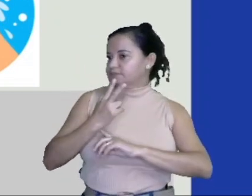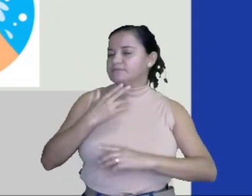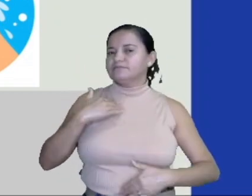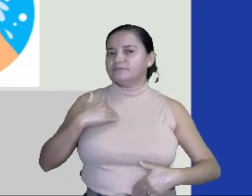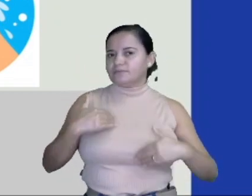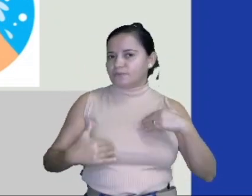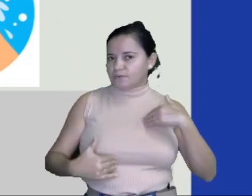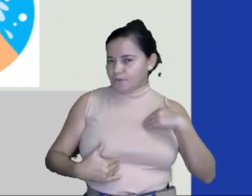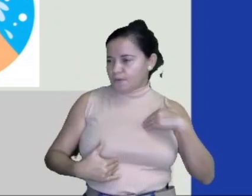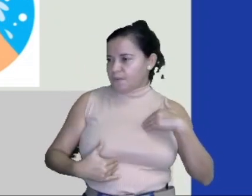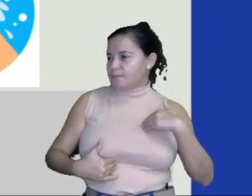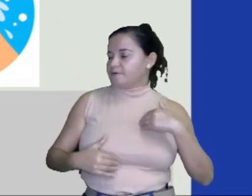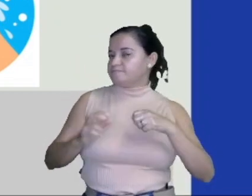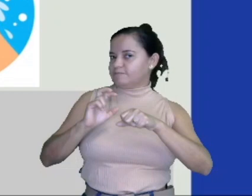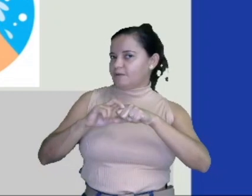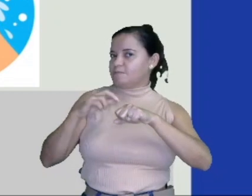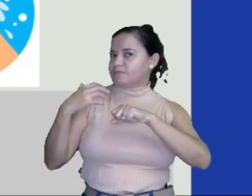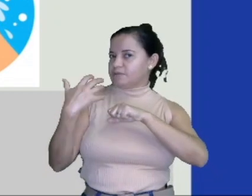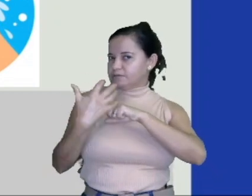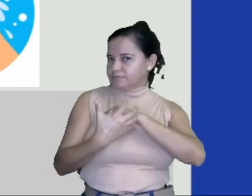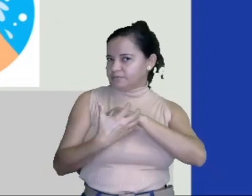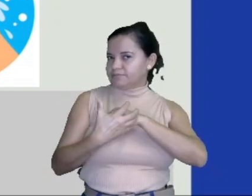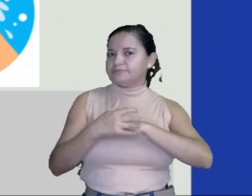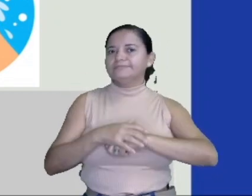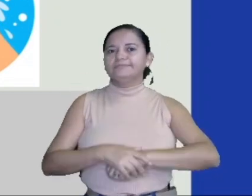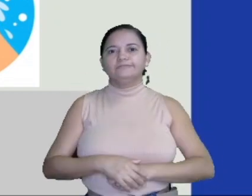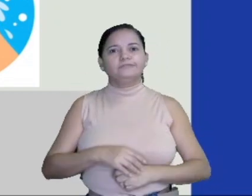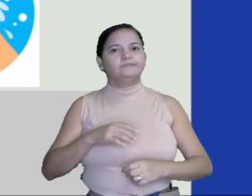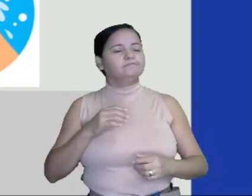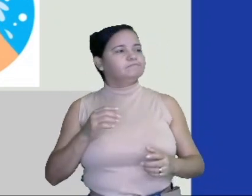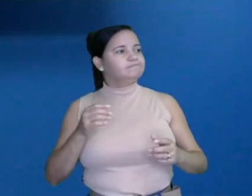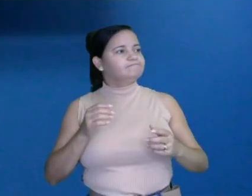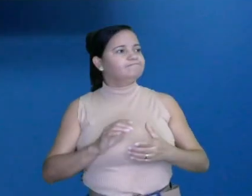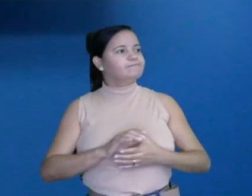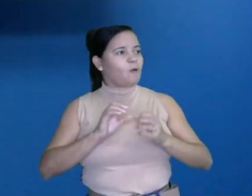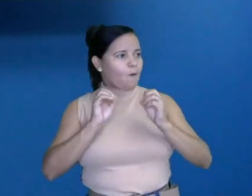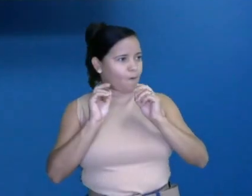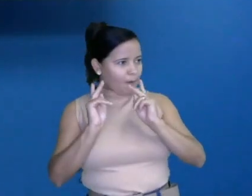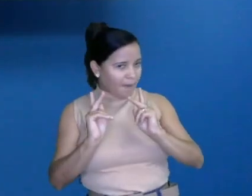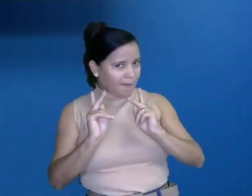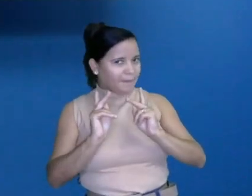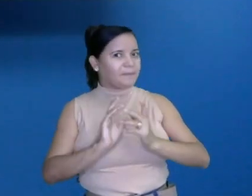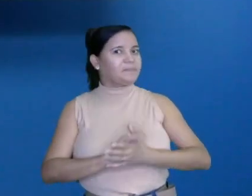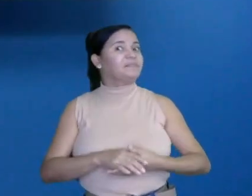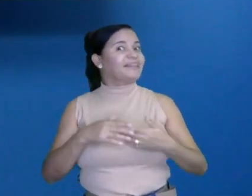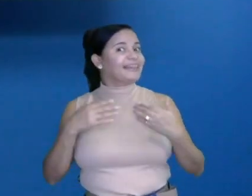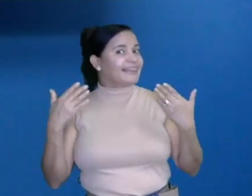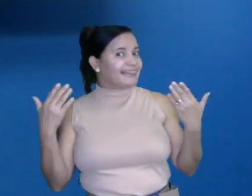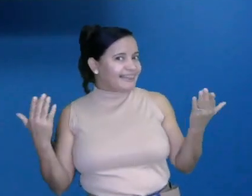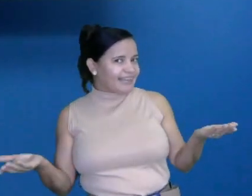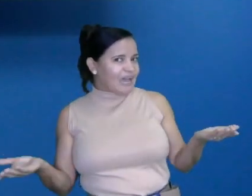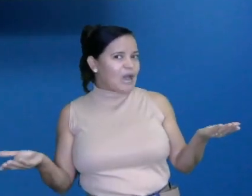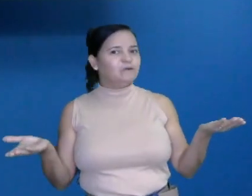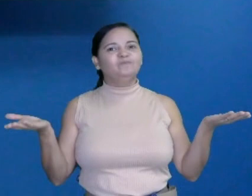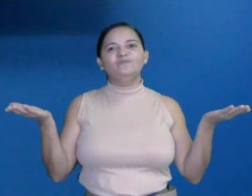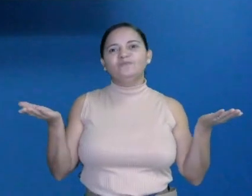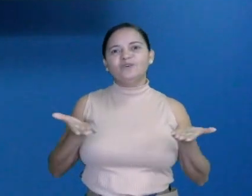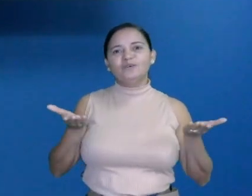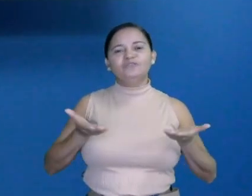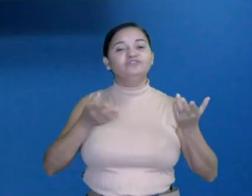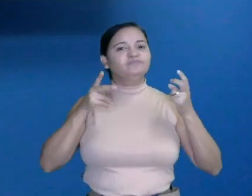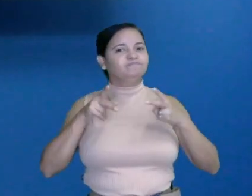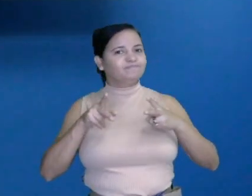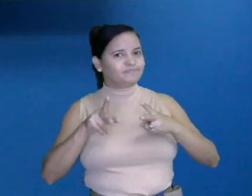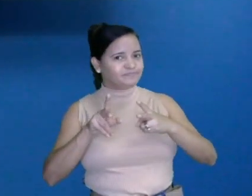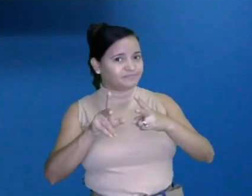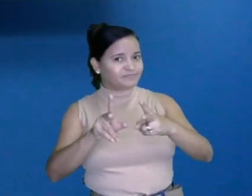e combater o coronavírus caso ele se aproxime, ok? Então, hoje nós vamos continuar